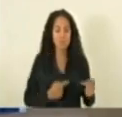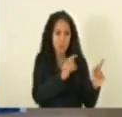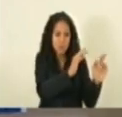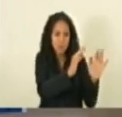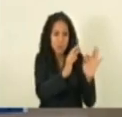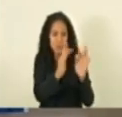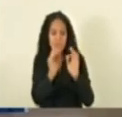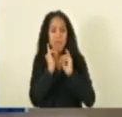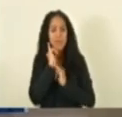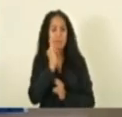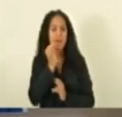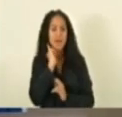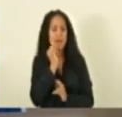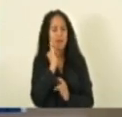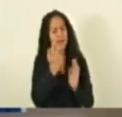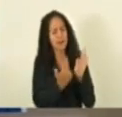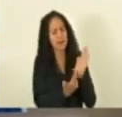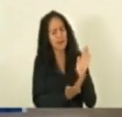assim,